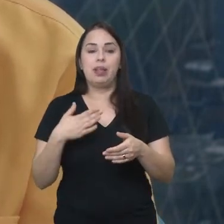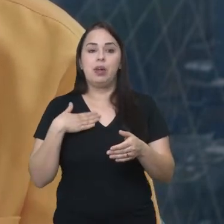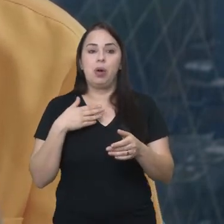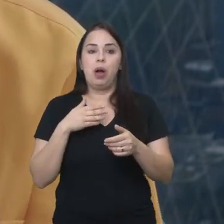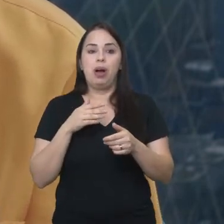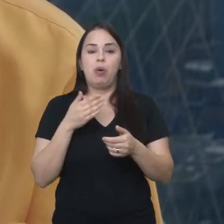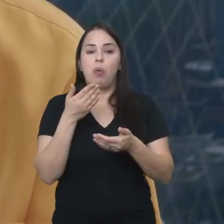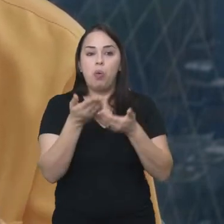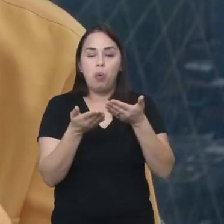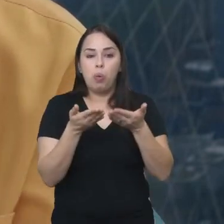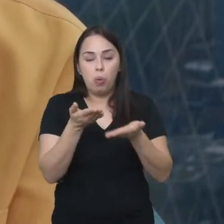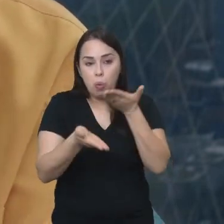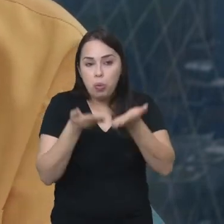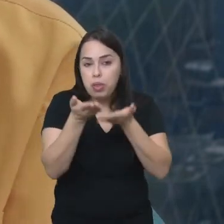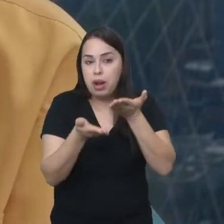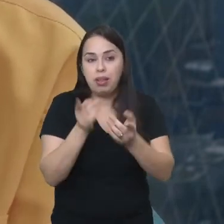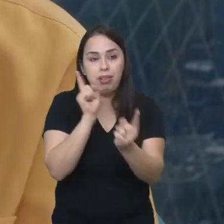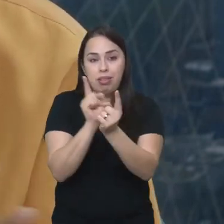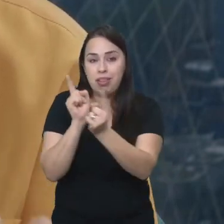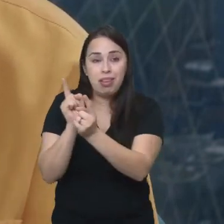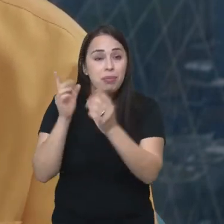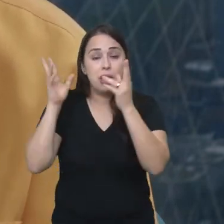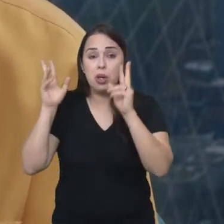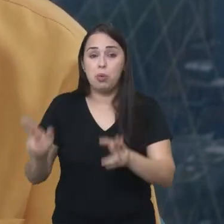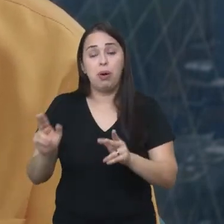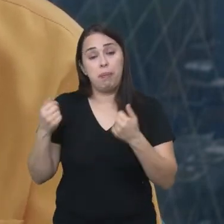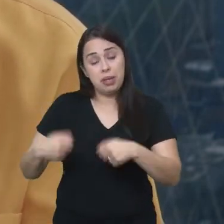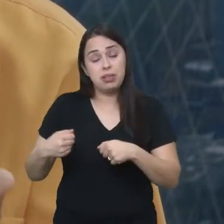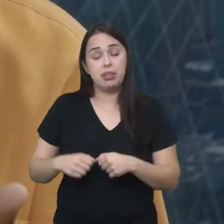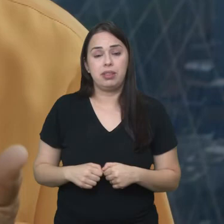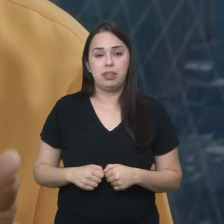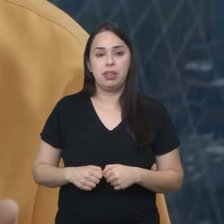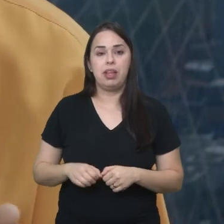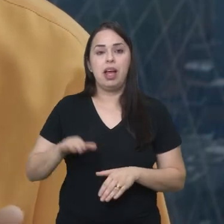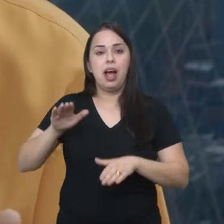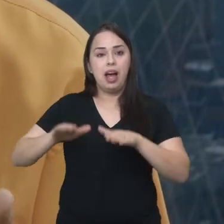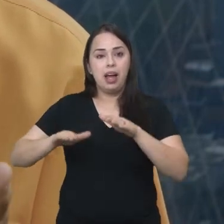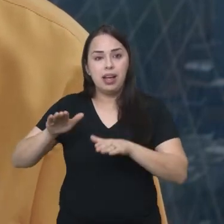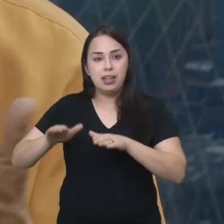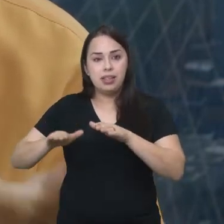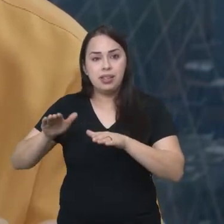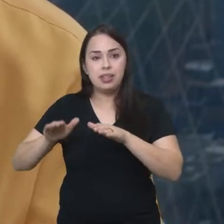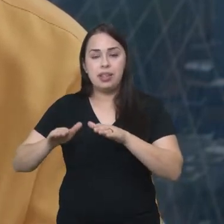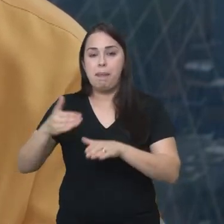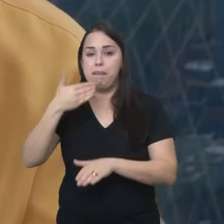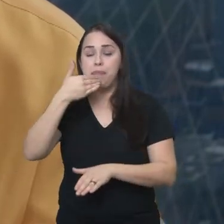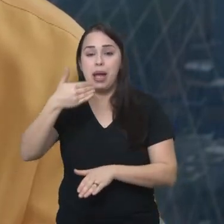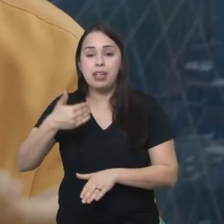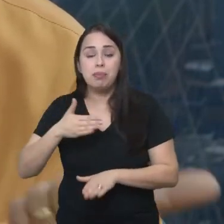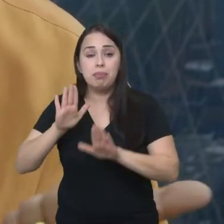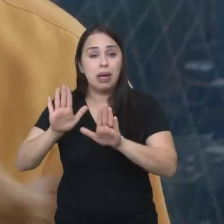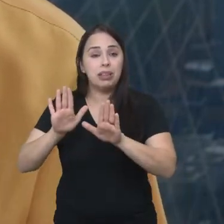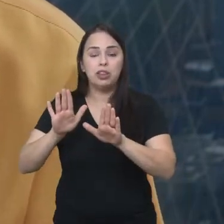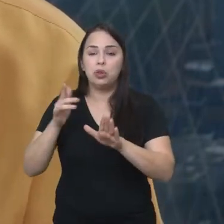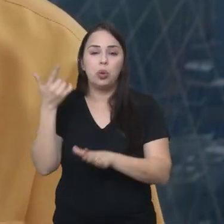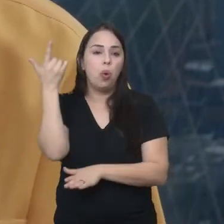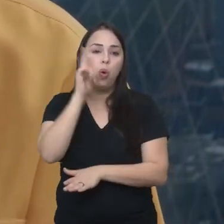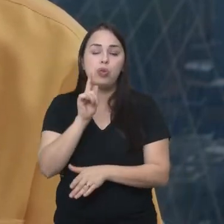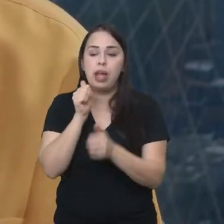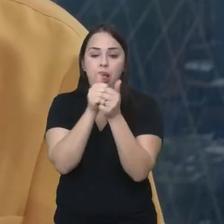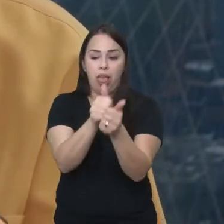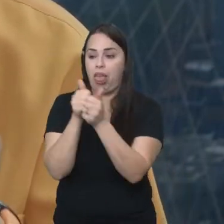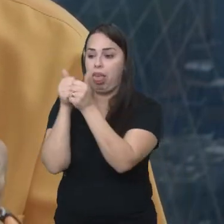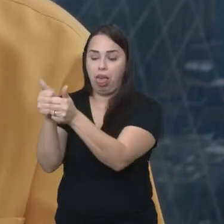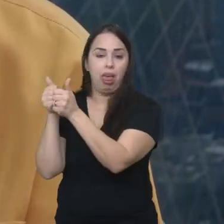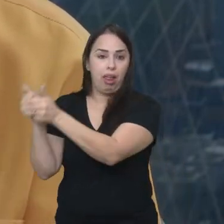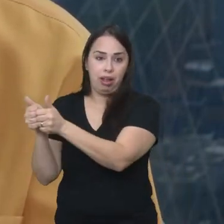Muitas das vezes o conselho requisita o serviço e não consegue acompanhar como está o desenvolvimento do atendimento feito pela rede, né?